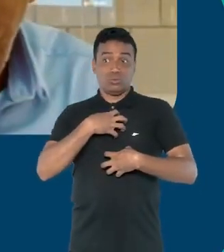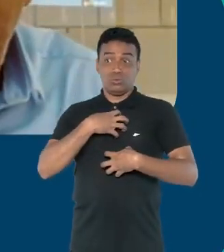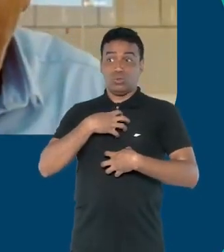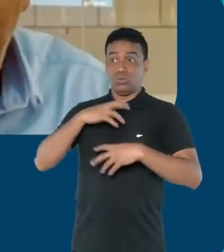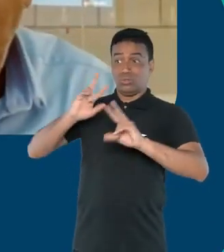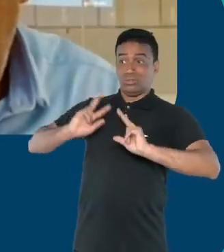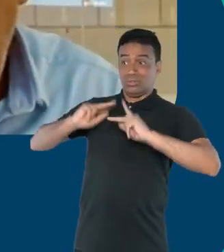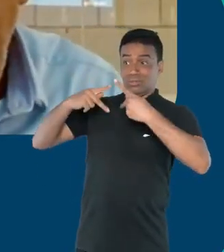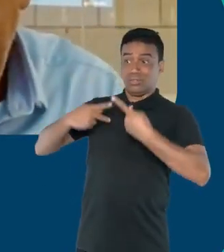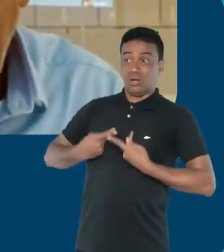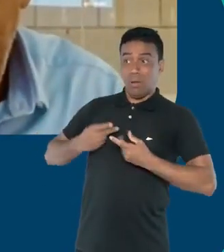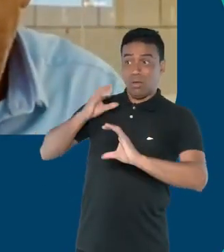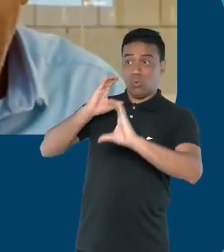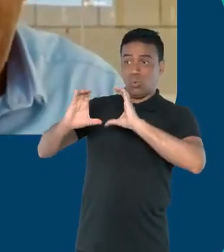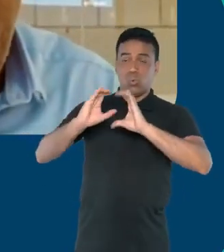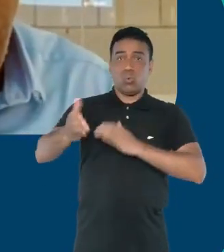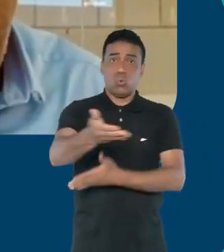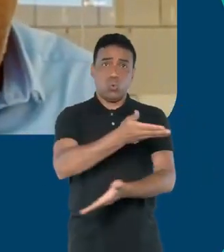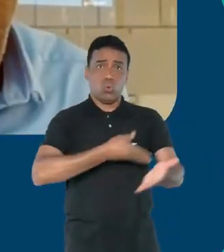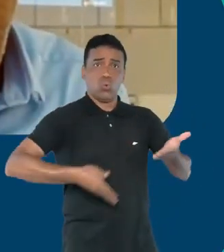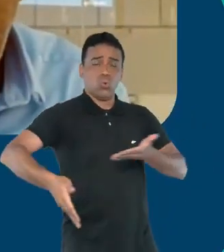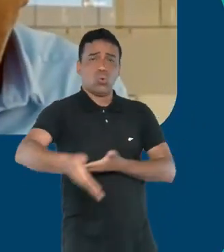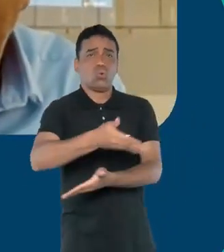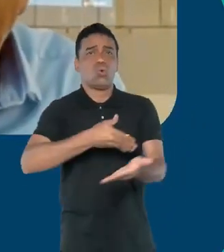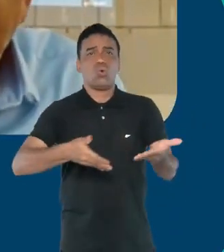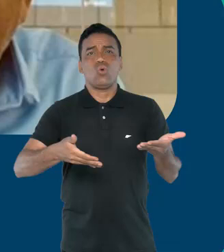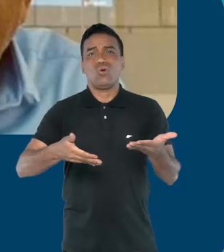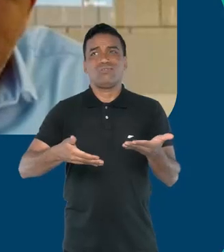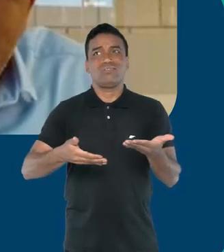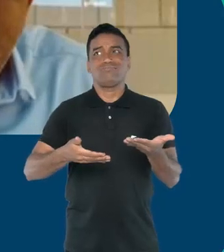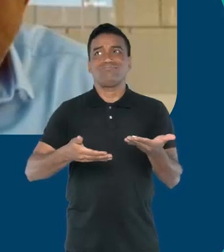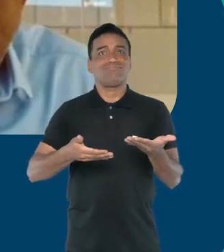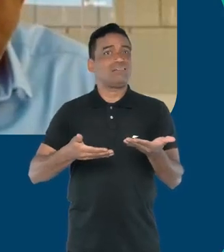comunicam, né,